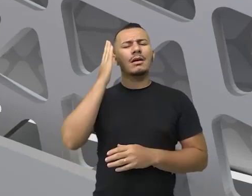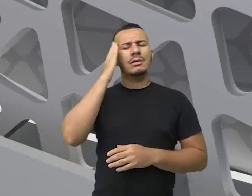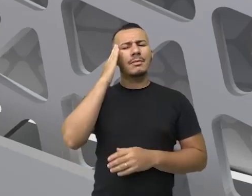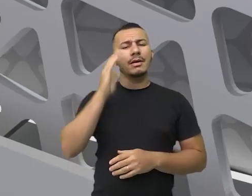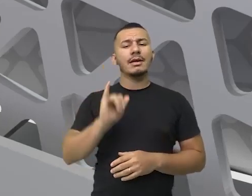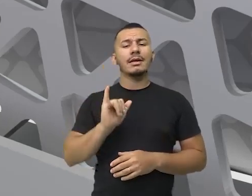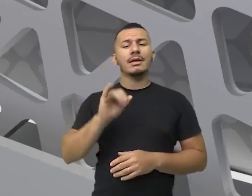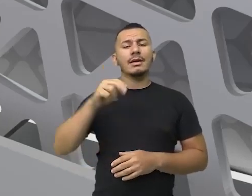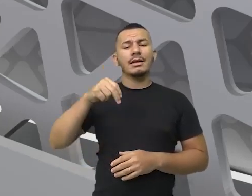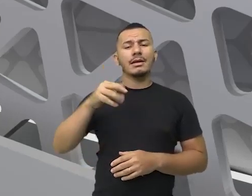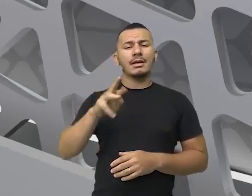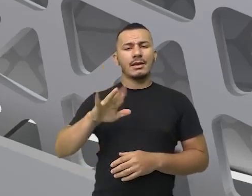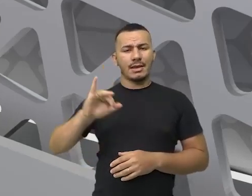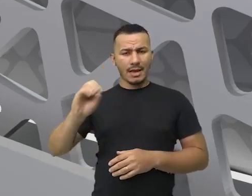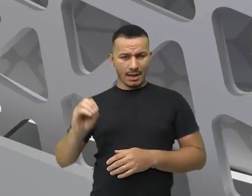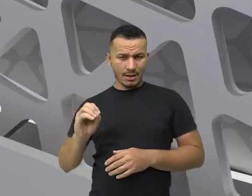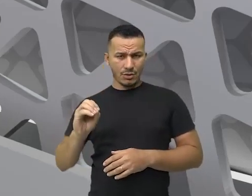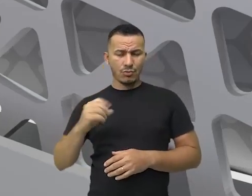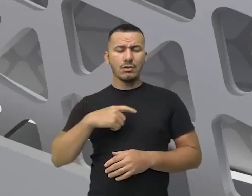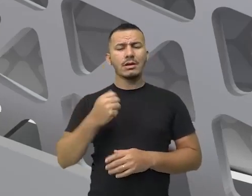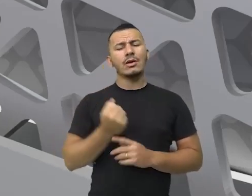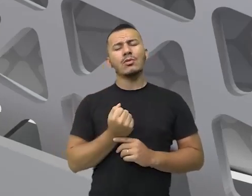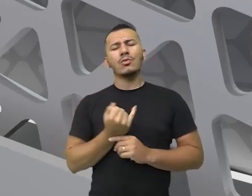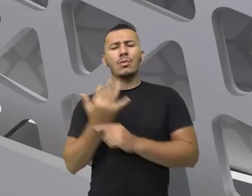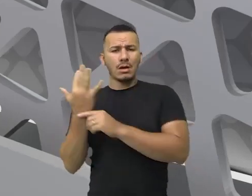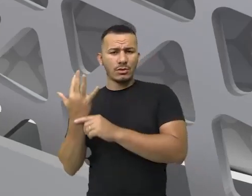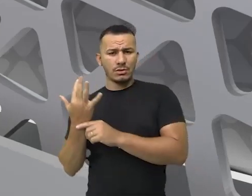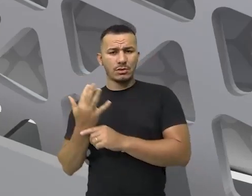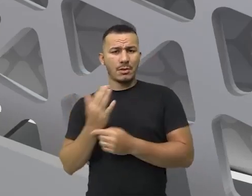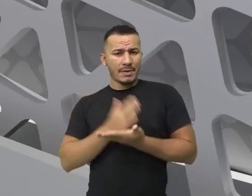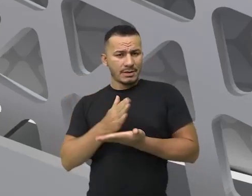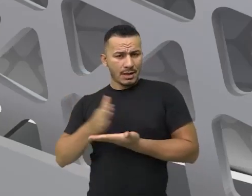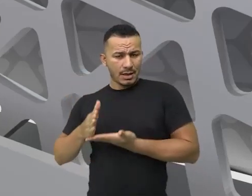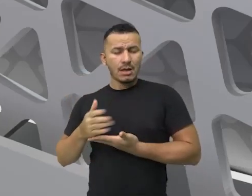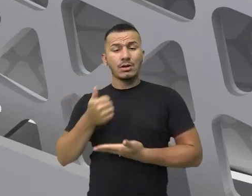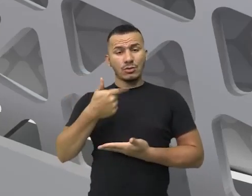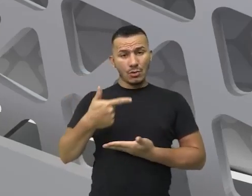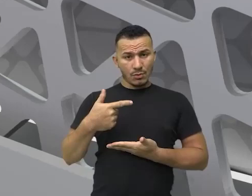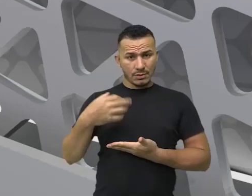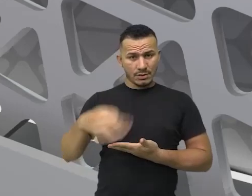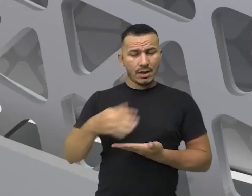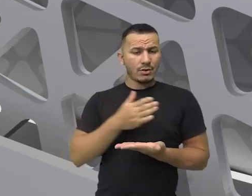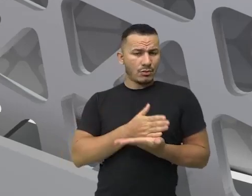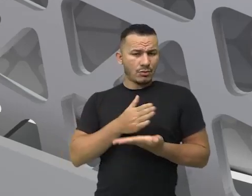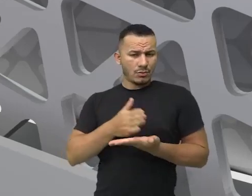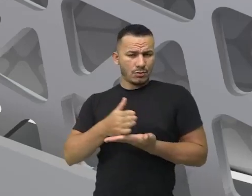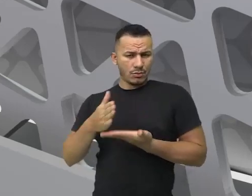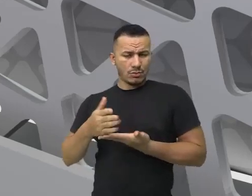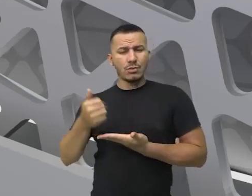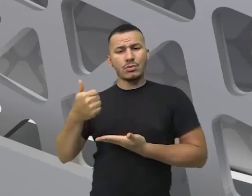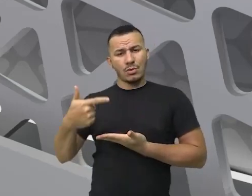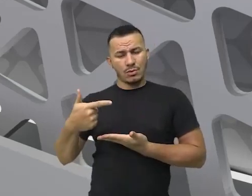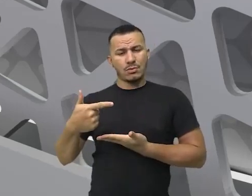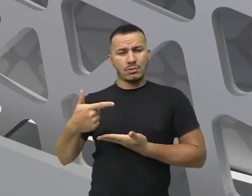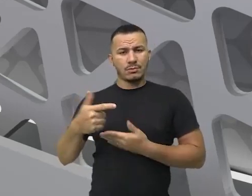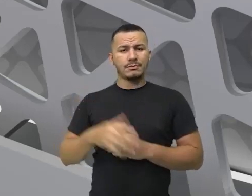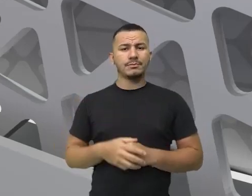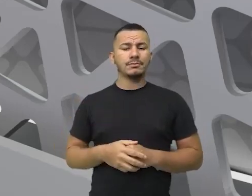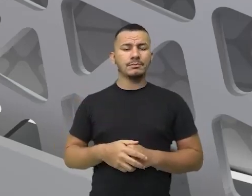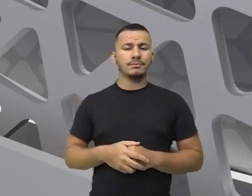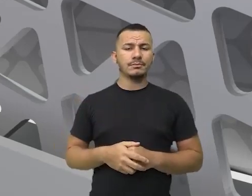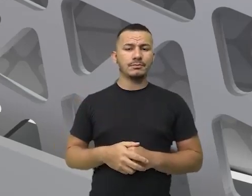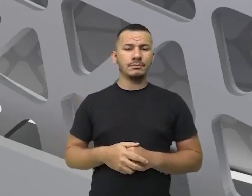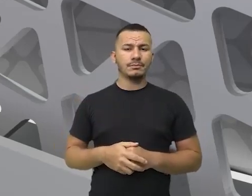dívida? A quantidade de parcela que representa o inteiro são 12 parcelas. Concorda comigo? O inteiro foi dividido em 12 parcelas. A dívida